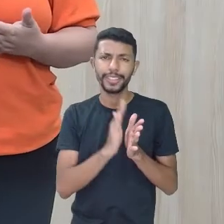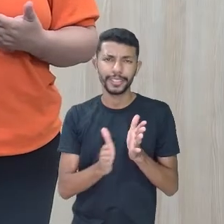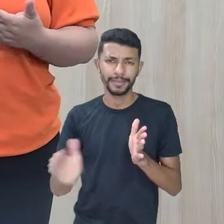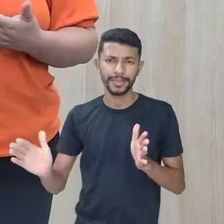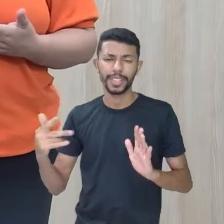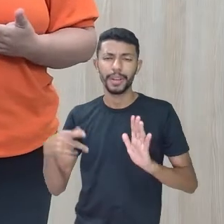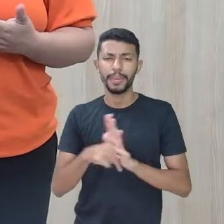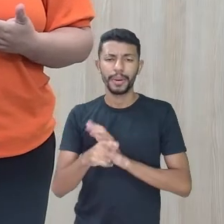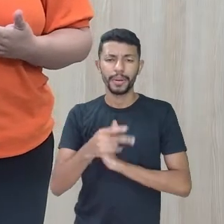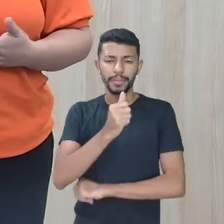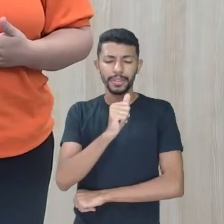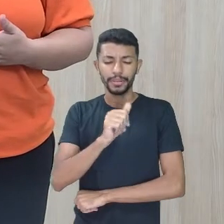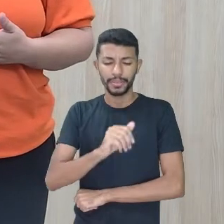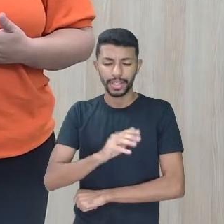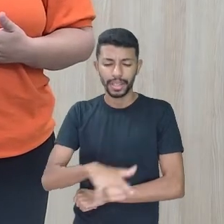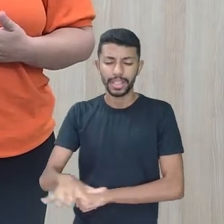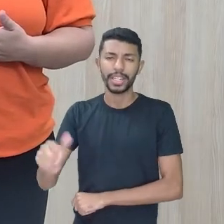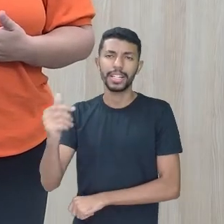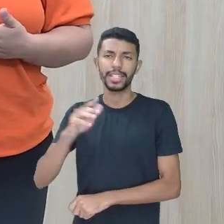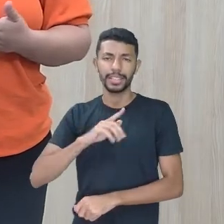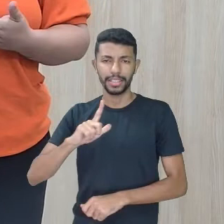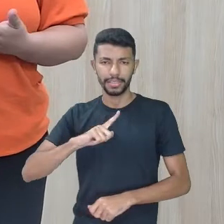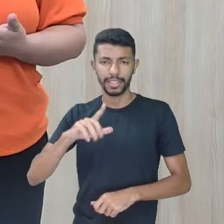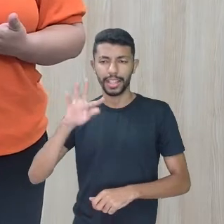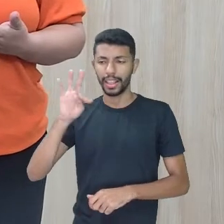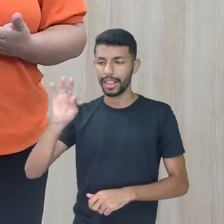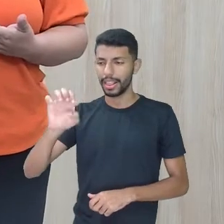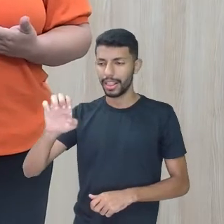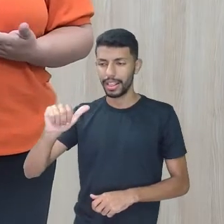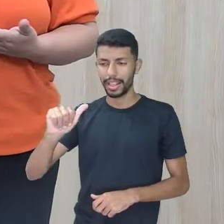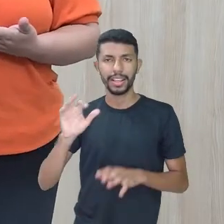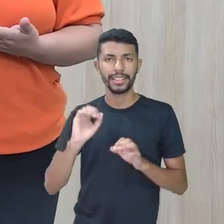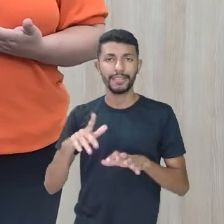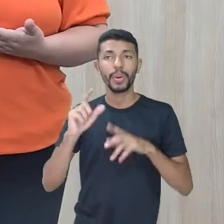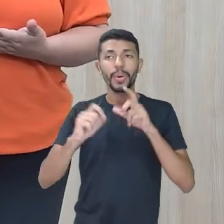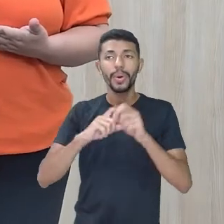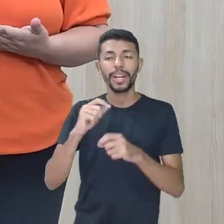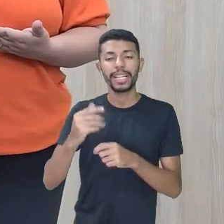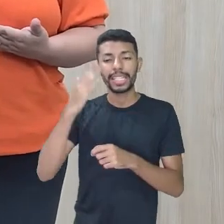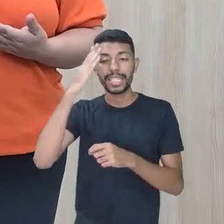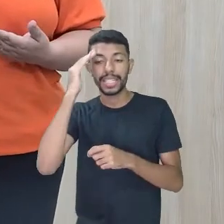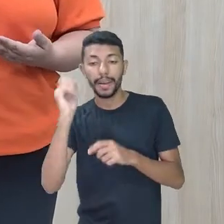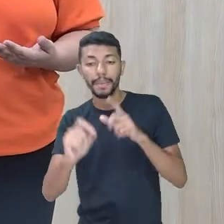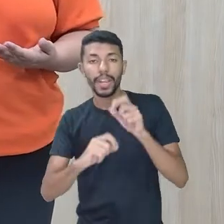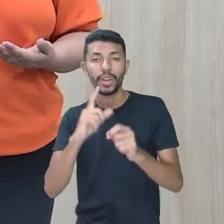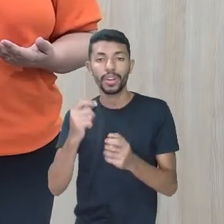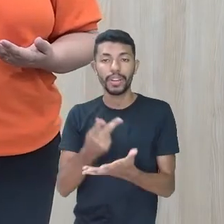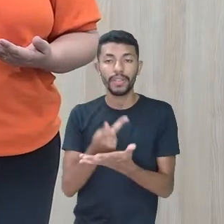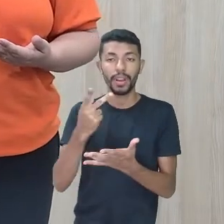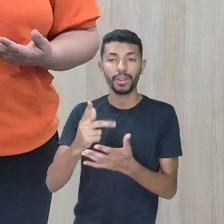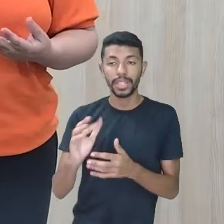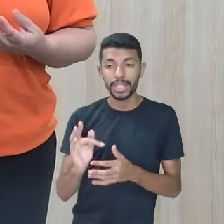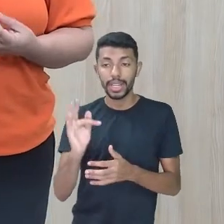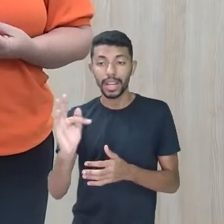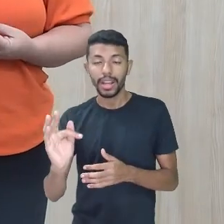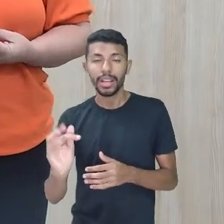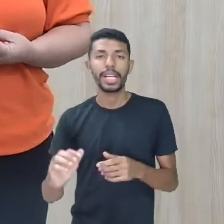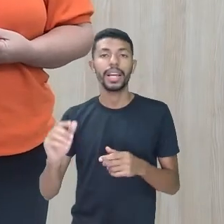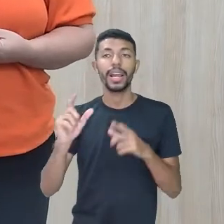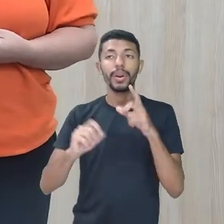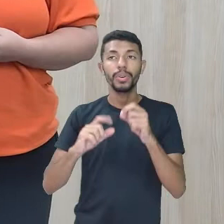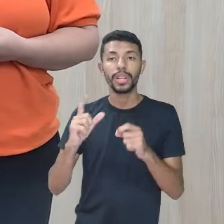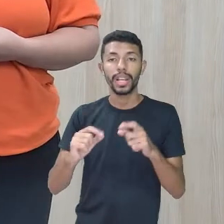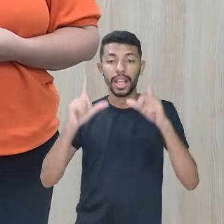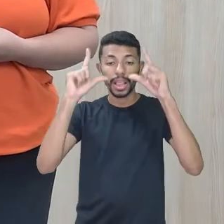rotina para a criança com TEA. Ela prever, ela saber o que vai acontecer em seguida, diminui o nível